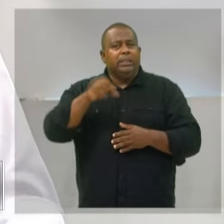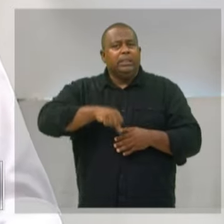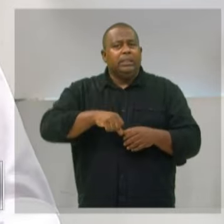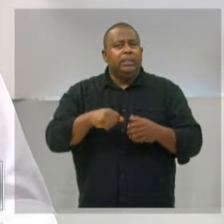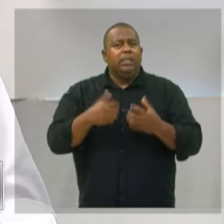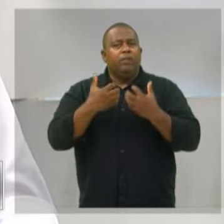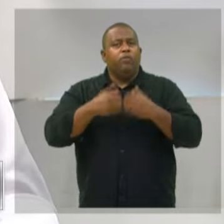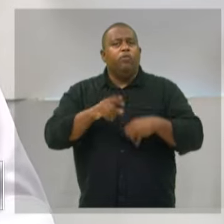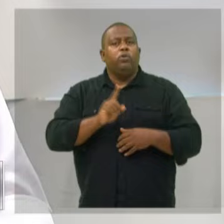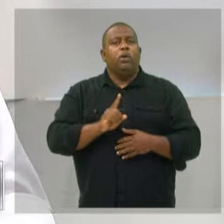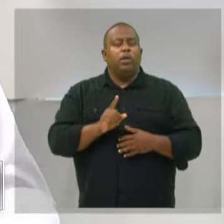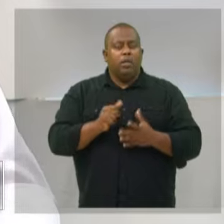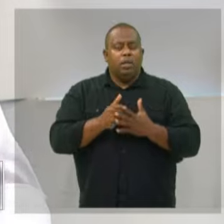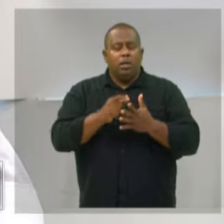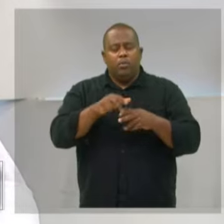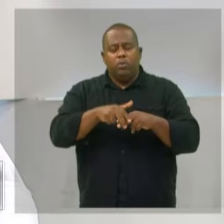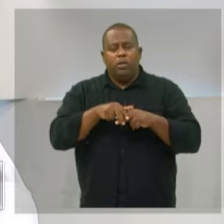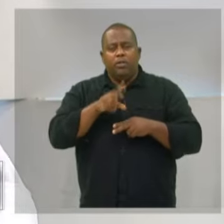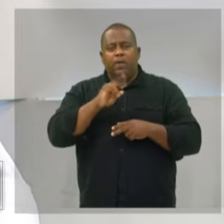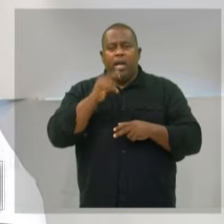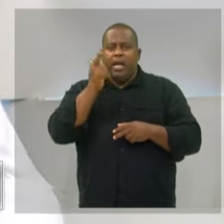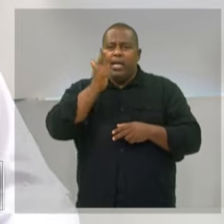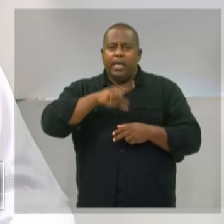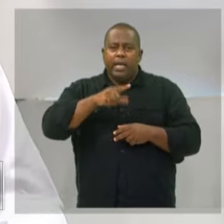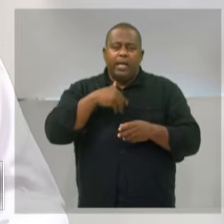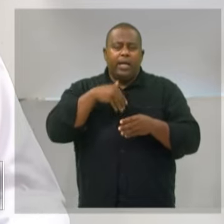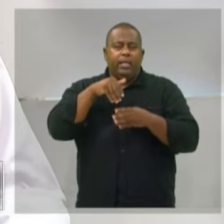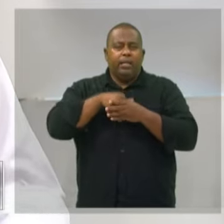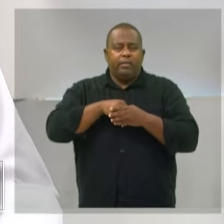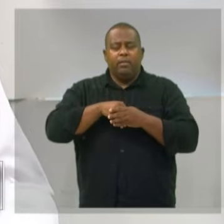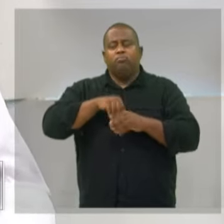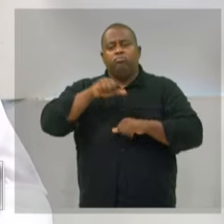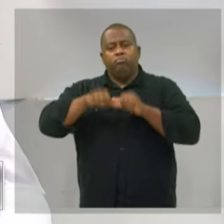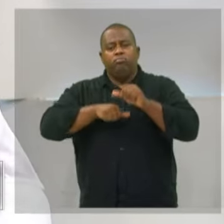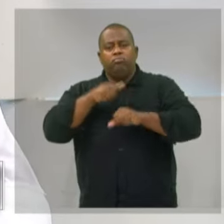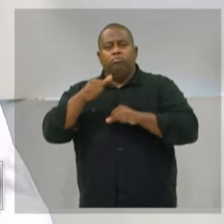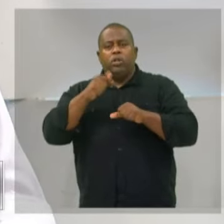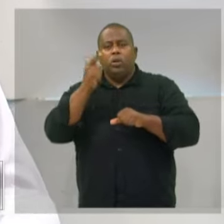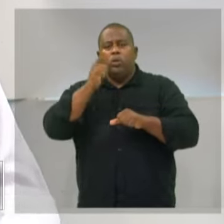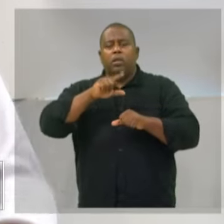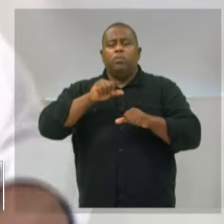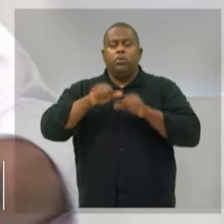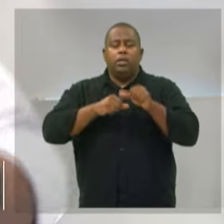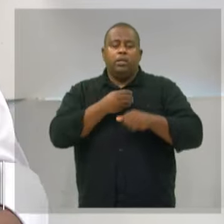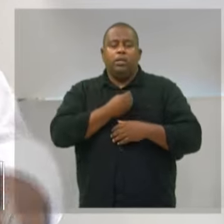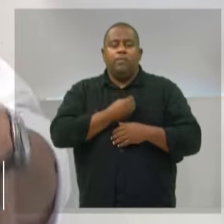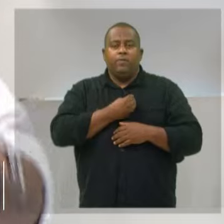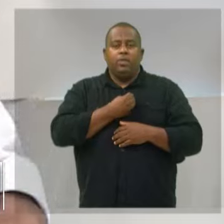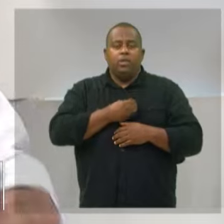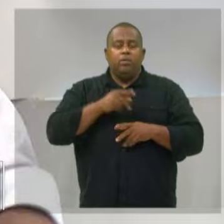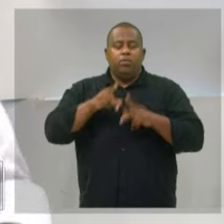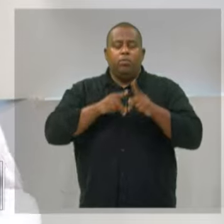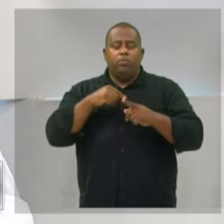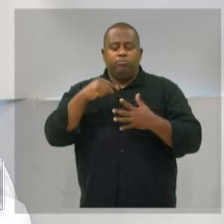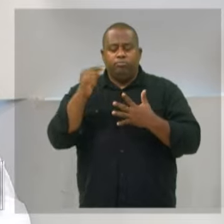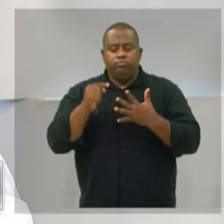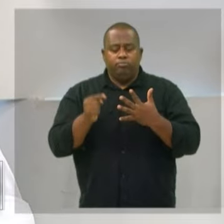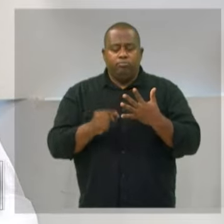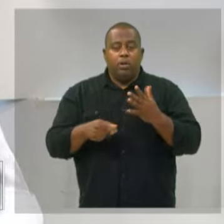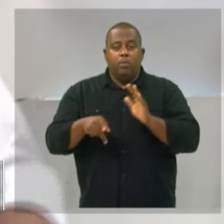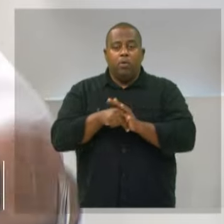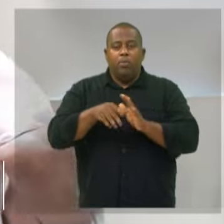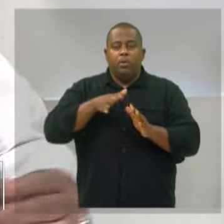sentido nós vamos ganhar as eleições vamos virar a chave e fazer a mudança para poder melhorar a vida do povo em todos os quesitos da gestão